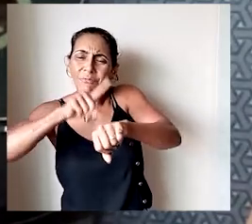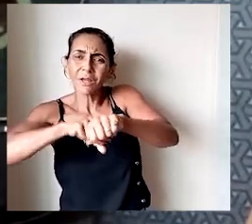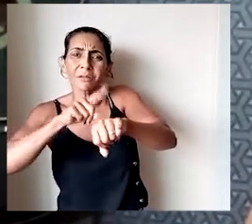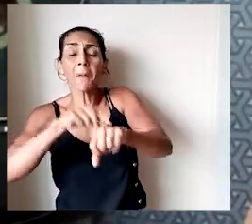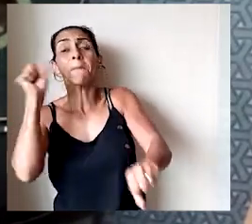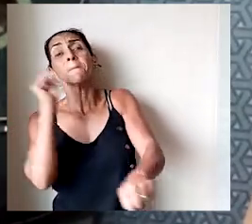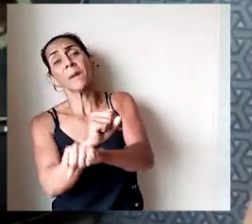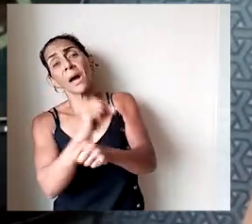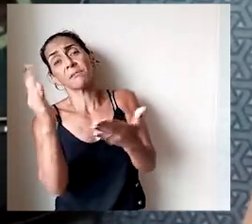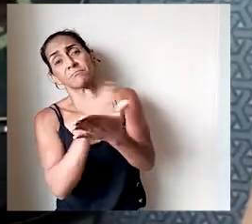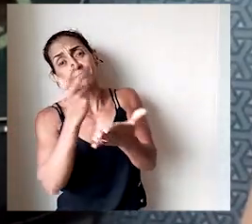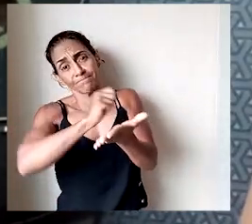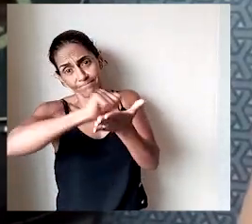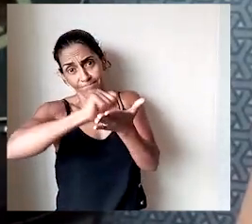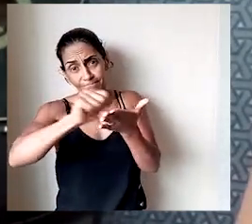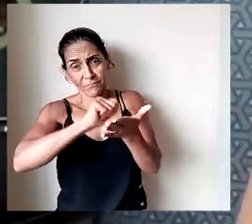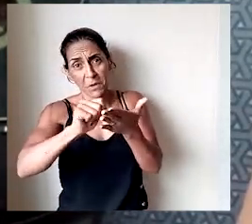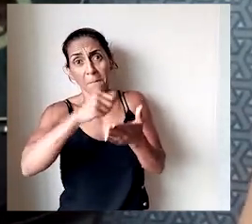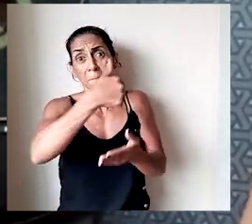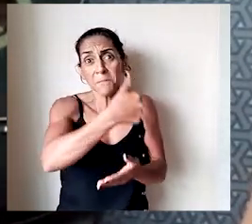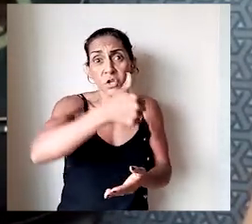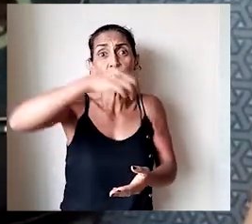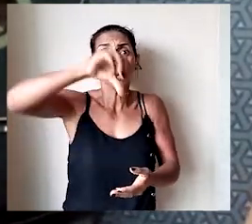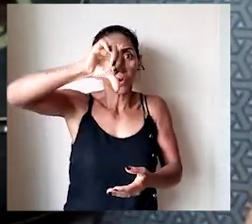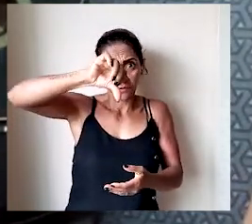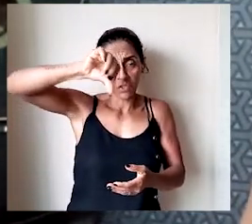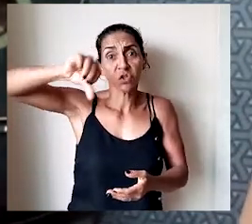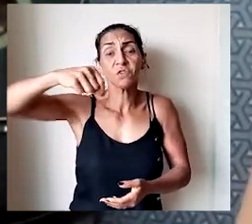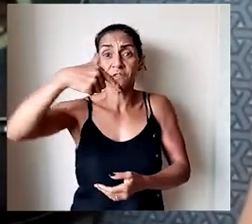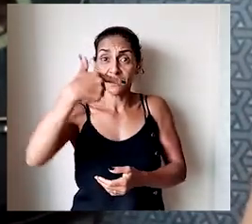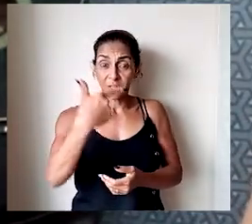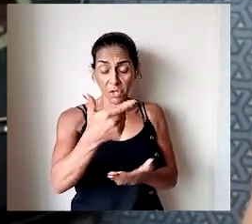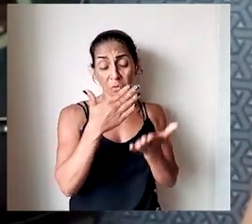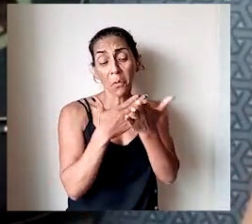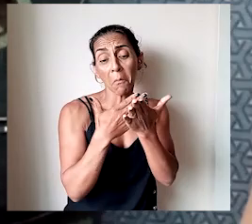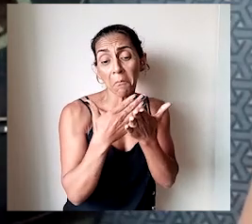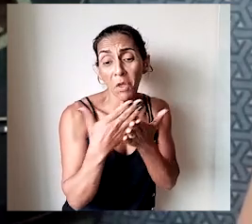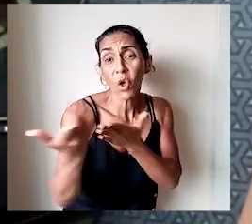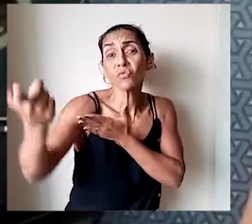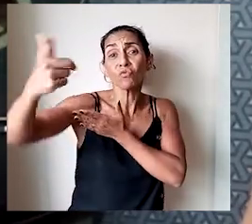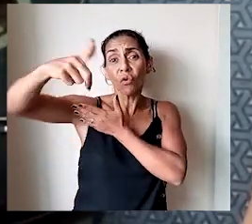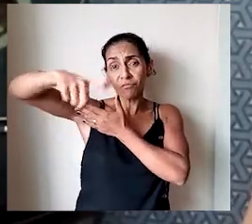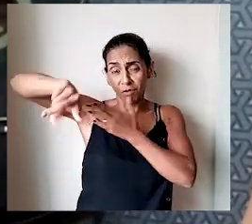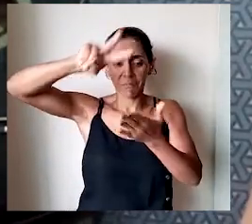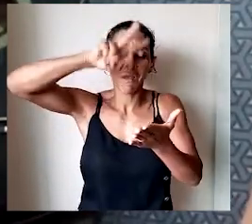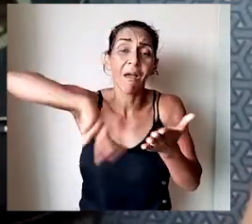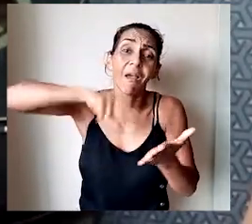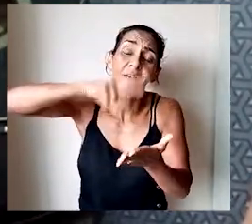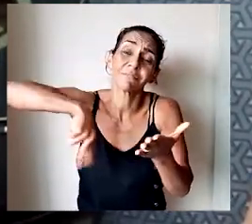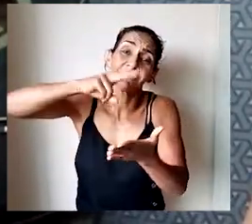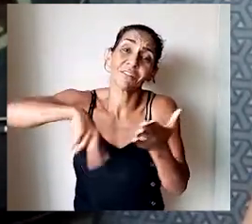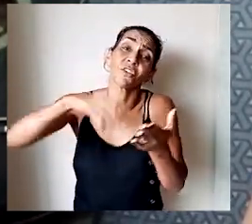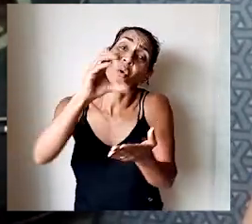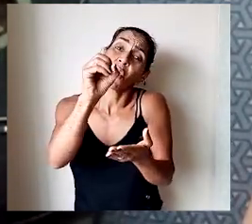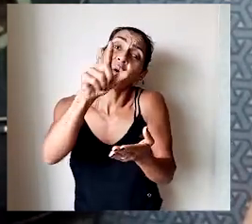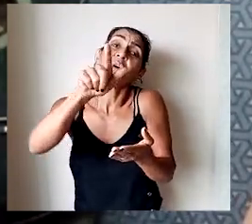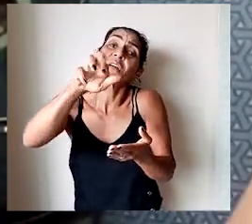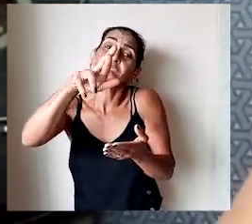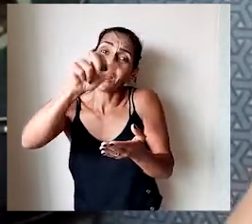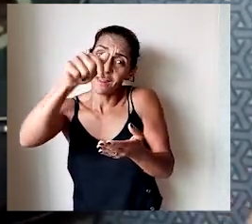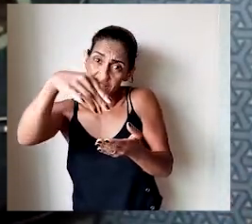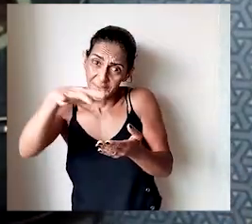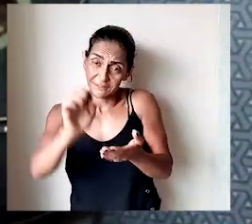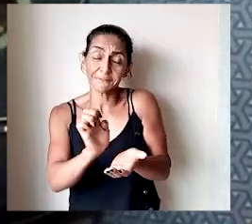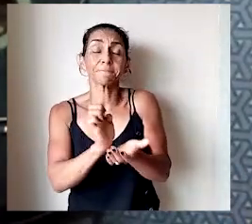em 1992, quando ele estava nos Estados Unidos, é que ele foi retomar a leitura do livro Coraline.